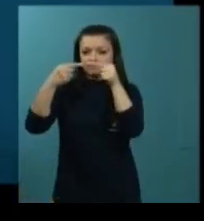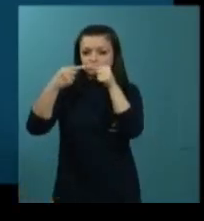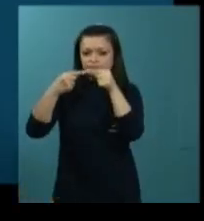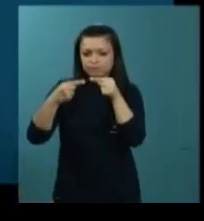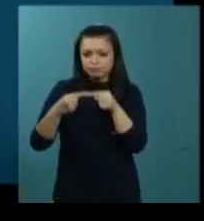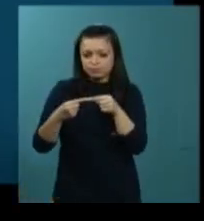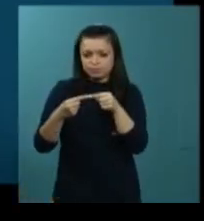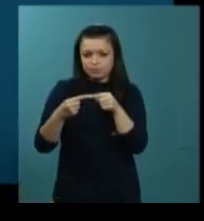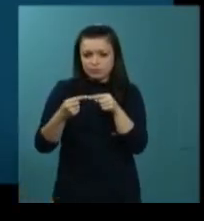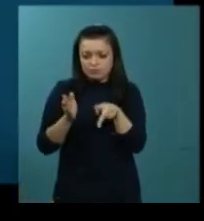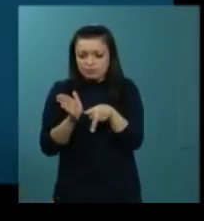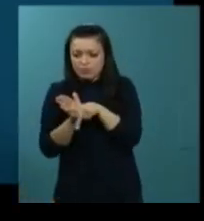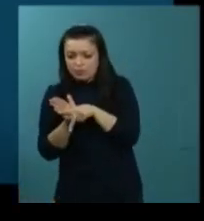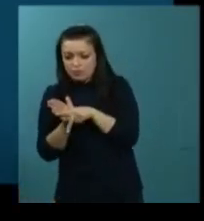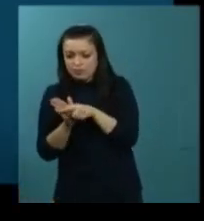pertinência.